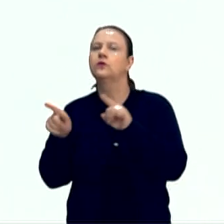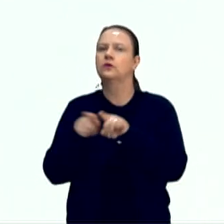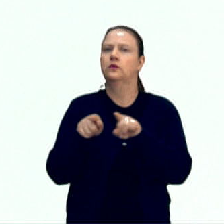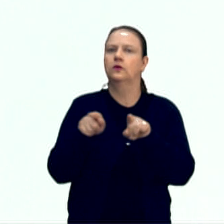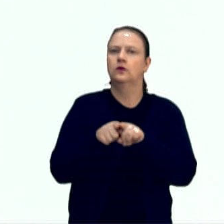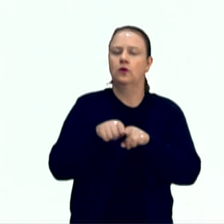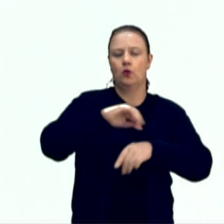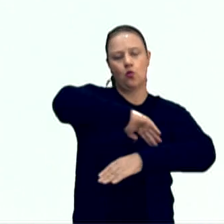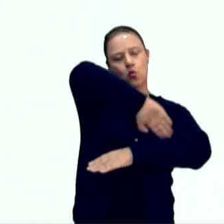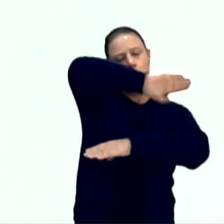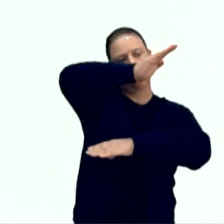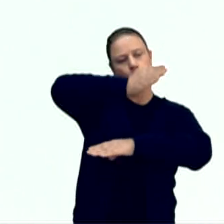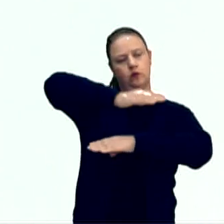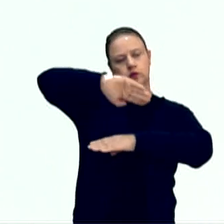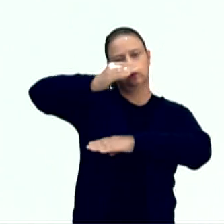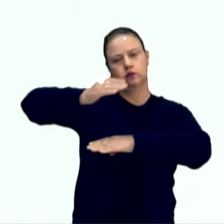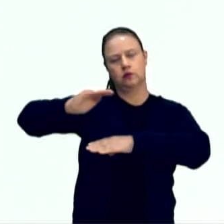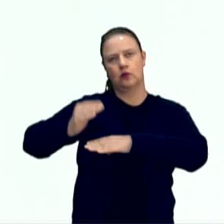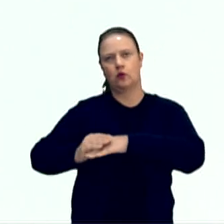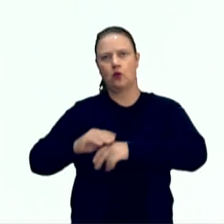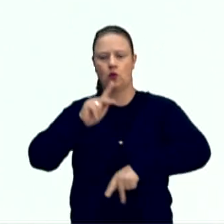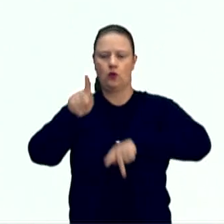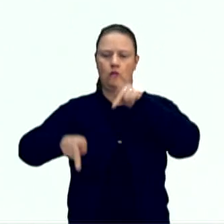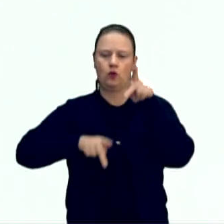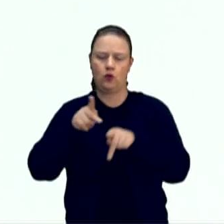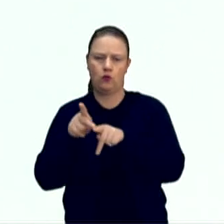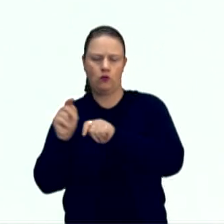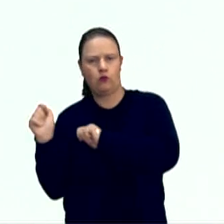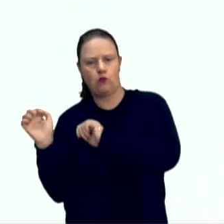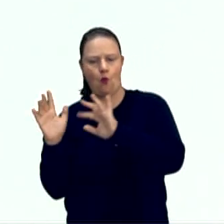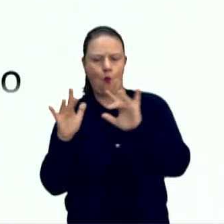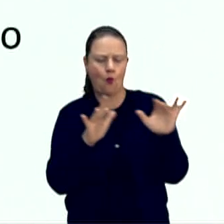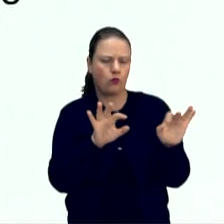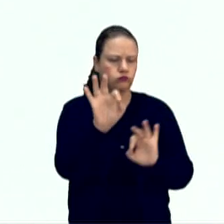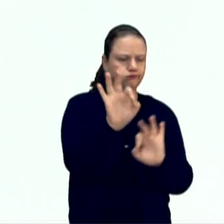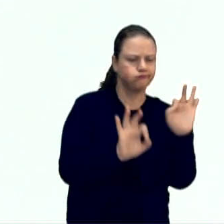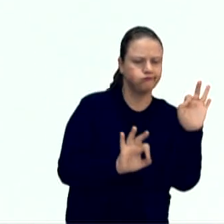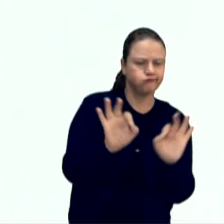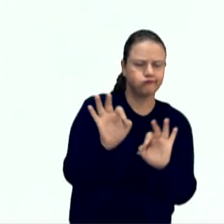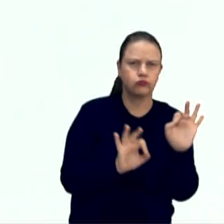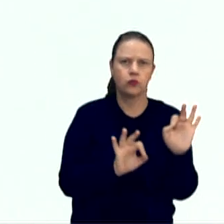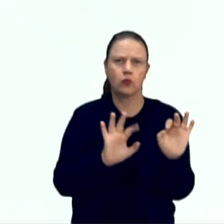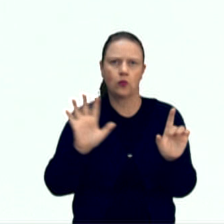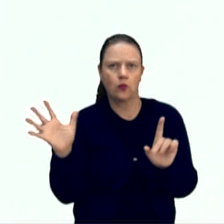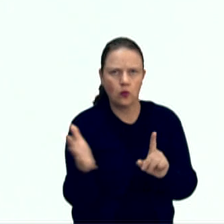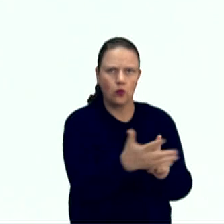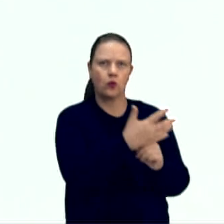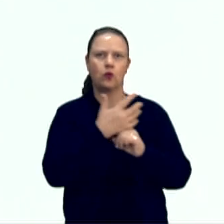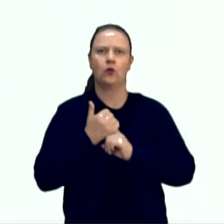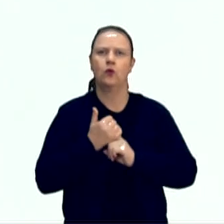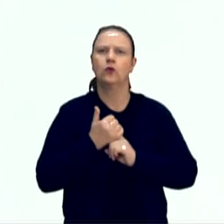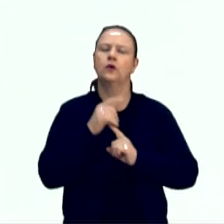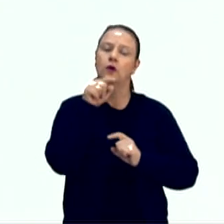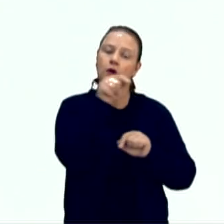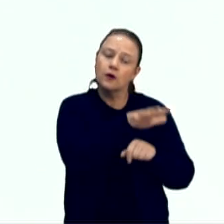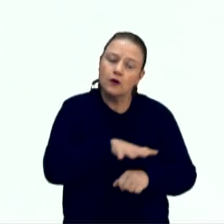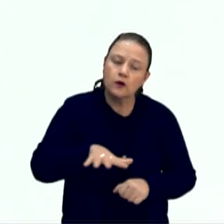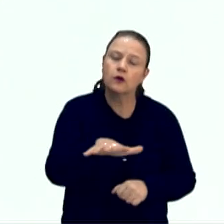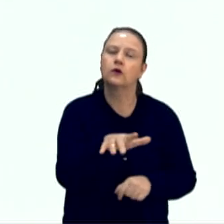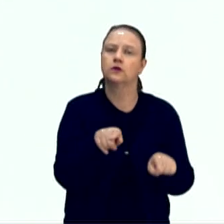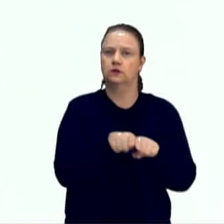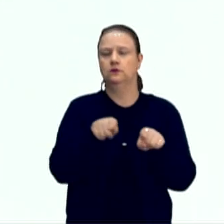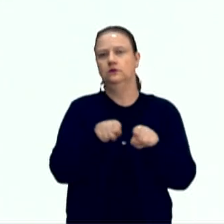baixa altitude fizeram com que esses povos se organizassem naquele espaço e dominassem aquele espaço.